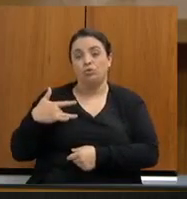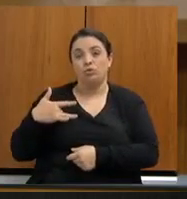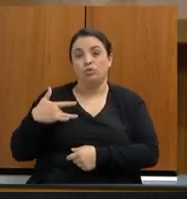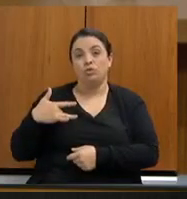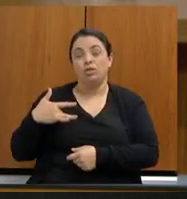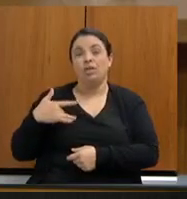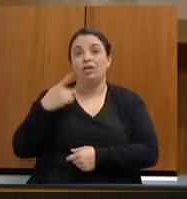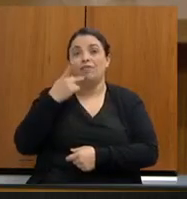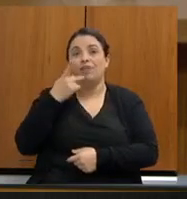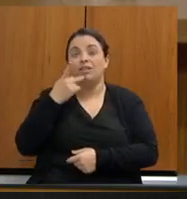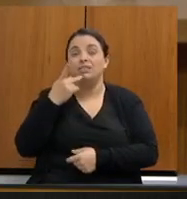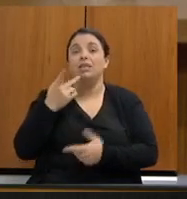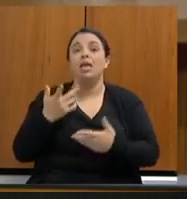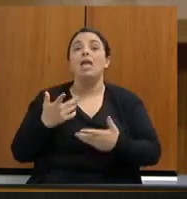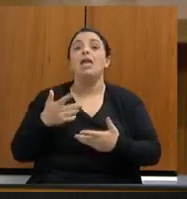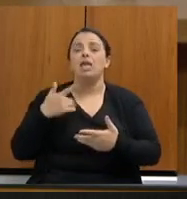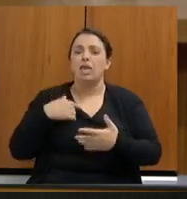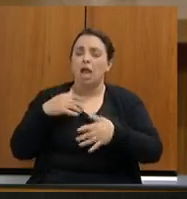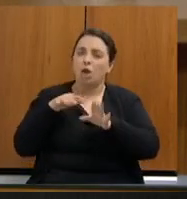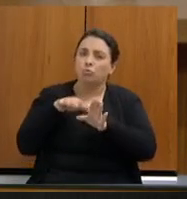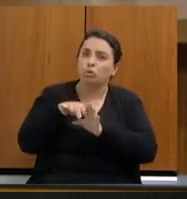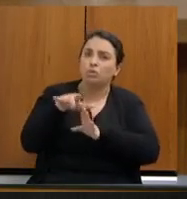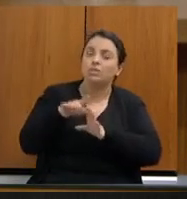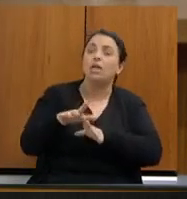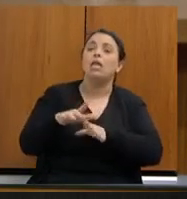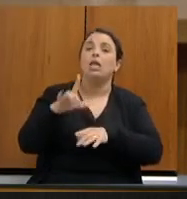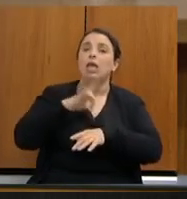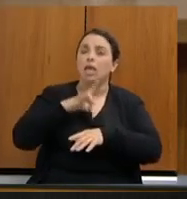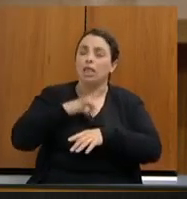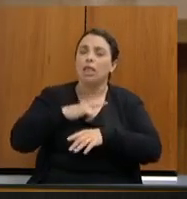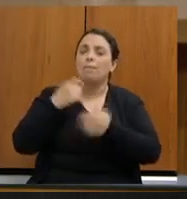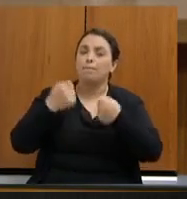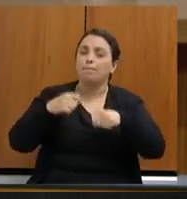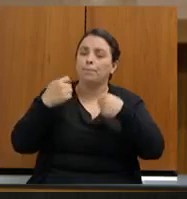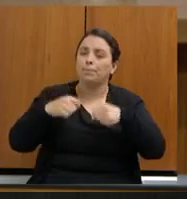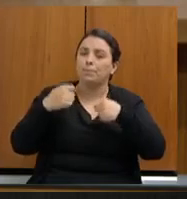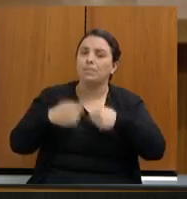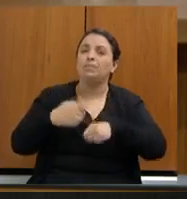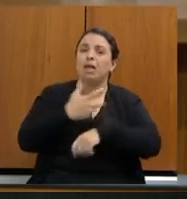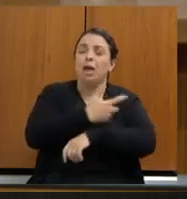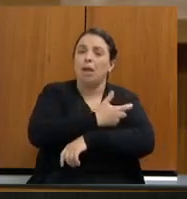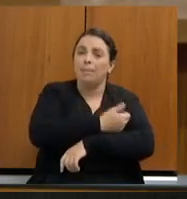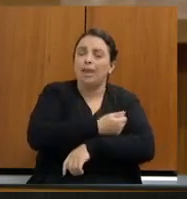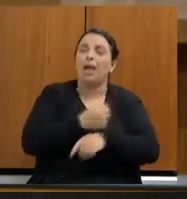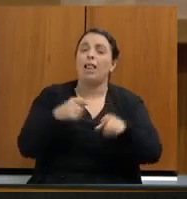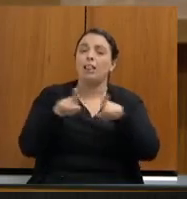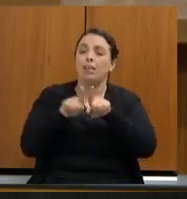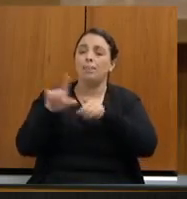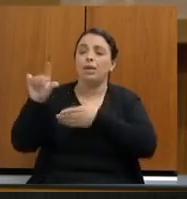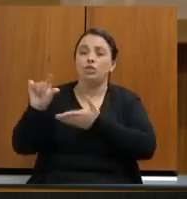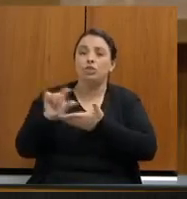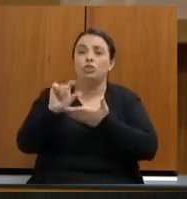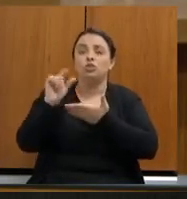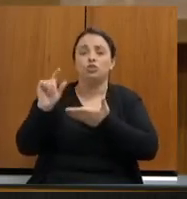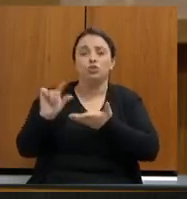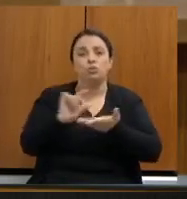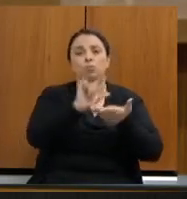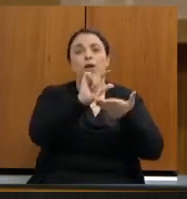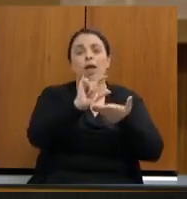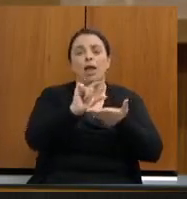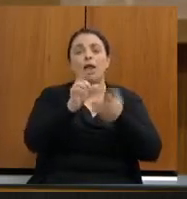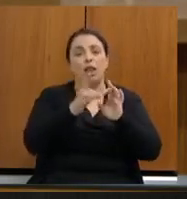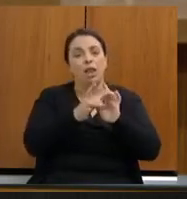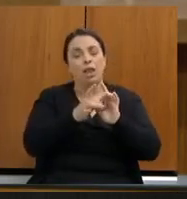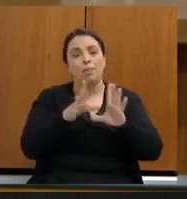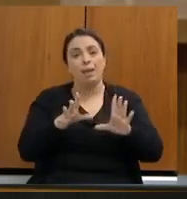recomenda-se a vacinação a partir da data de publicação desta nota vem como quantitativo de vacinas disponibilizadas para estados e municípios